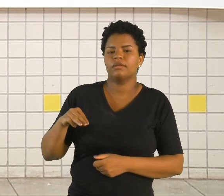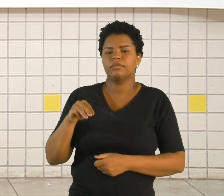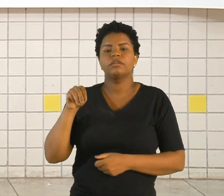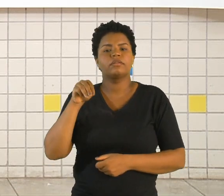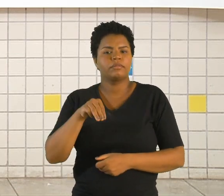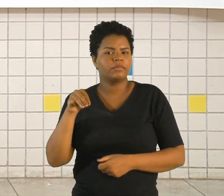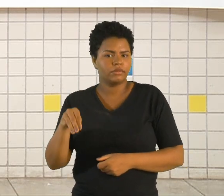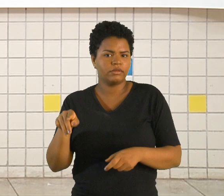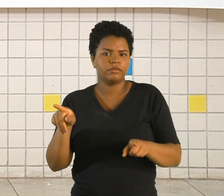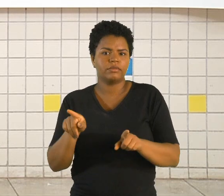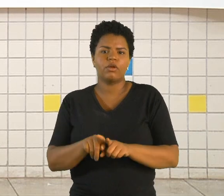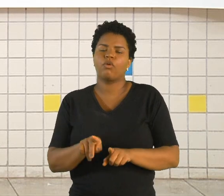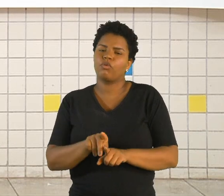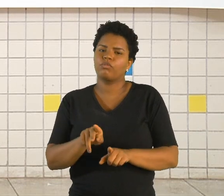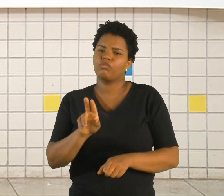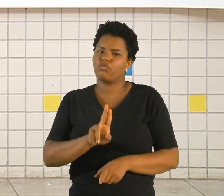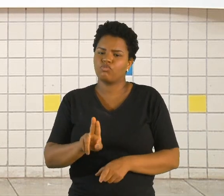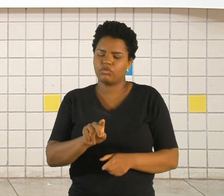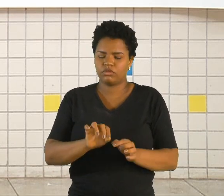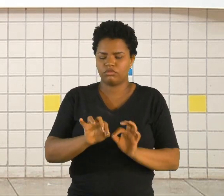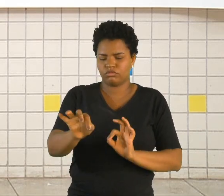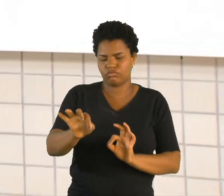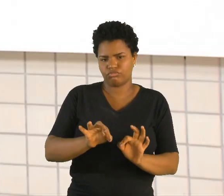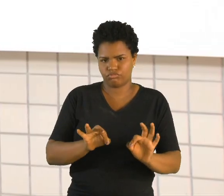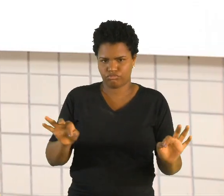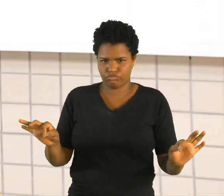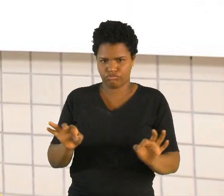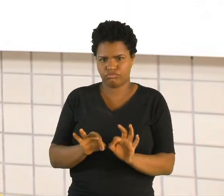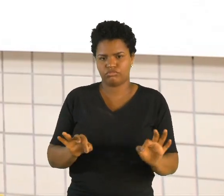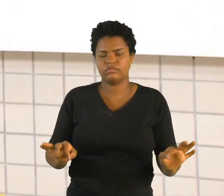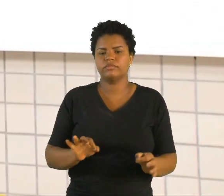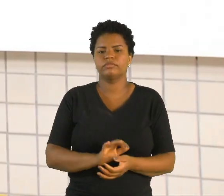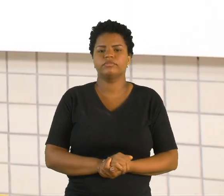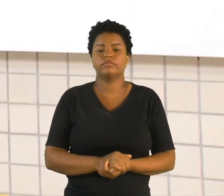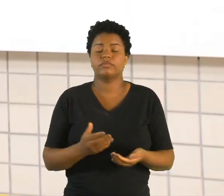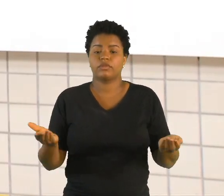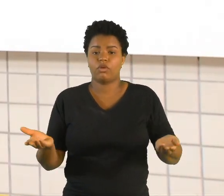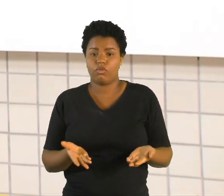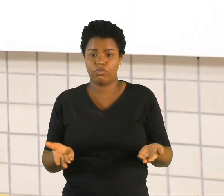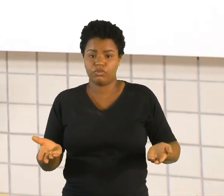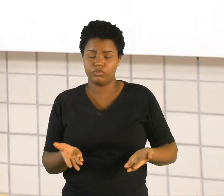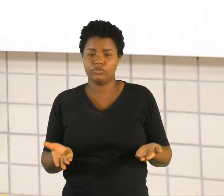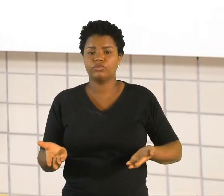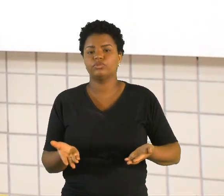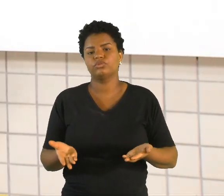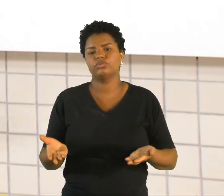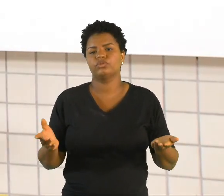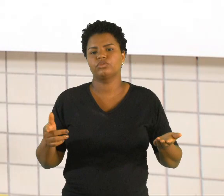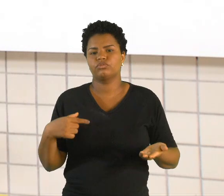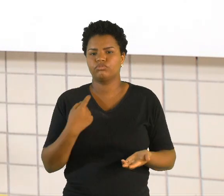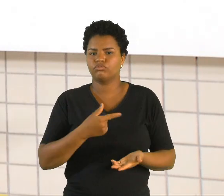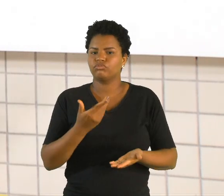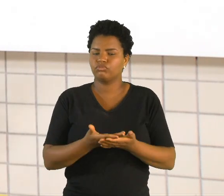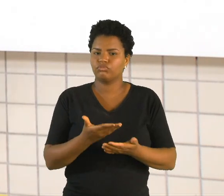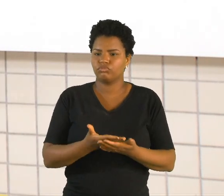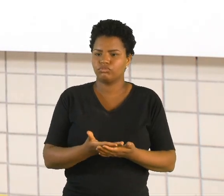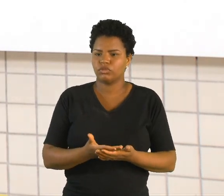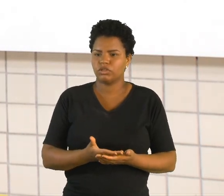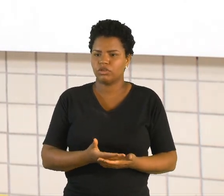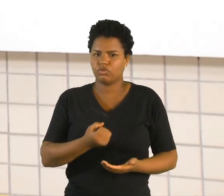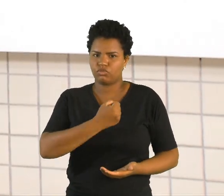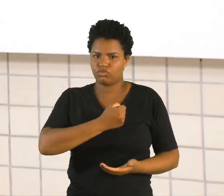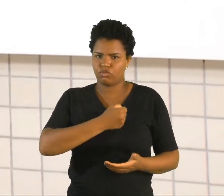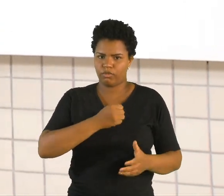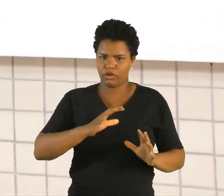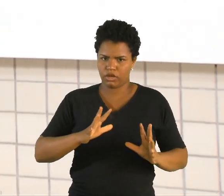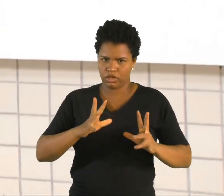como unidade de medida, certo, pessoal? Mas hoje, especificamente, nós vamos trabalhar o inteiro, que fica